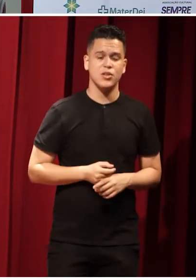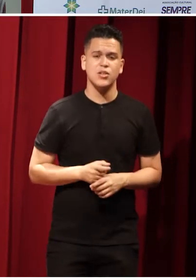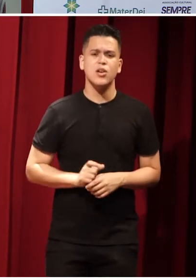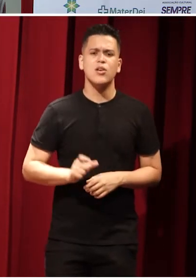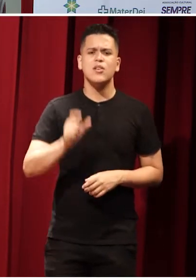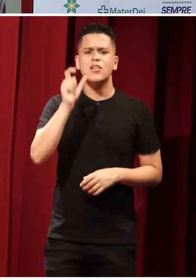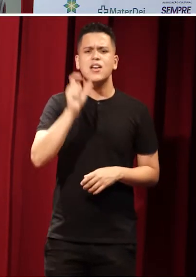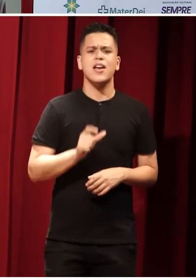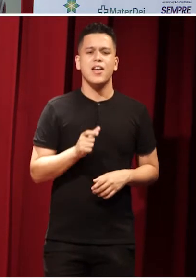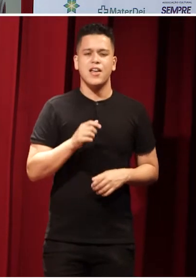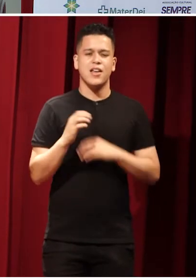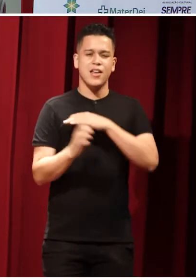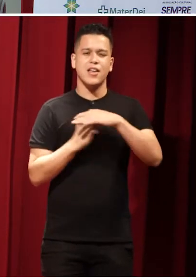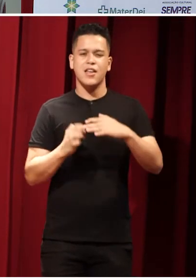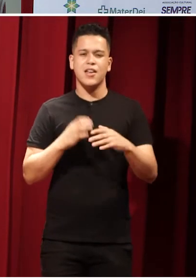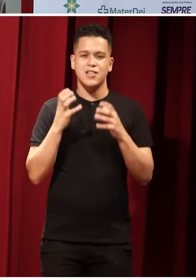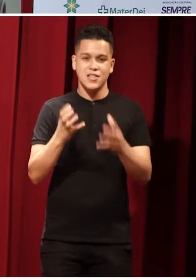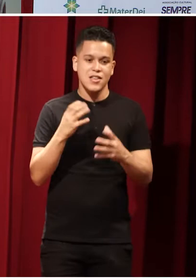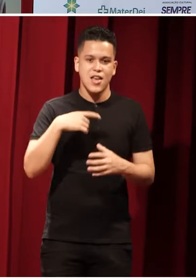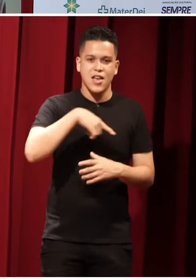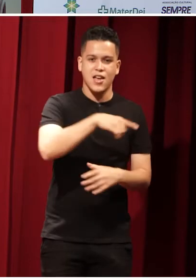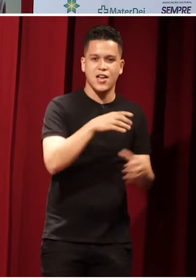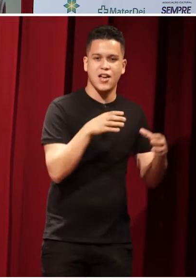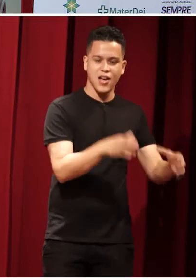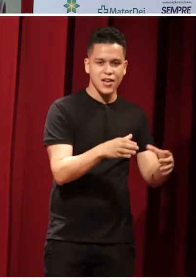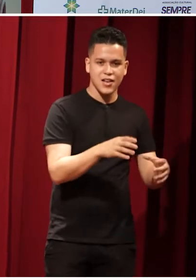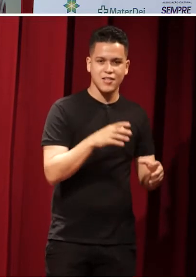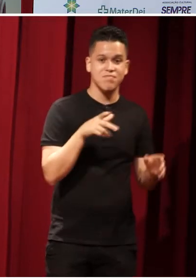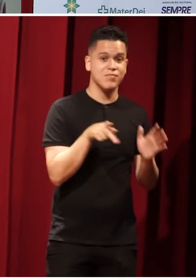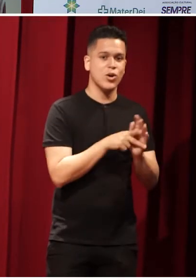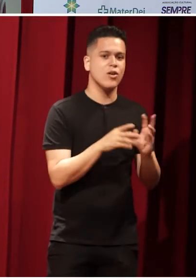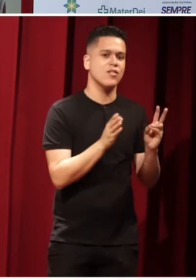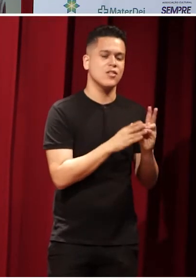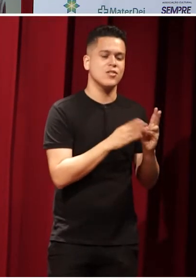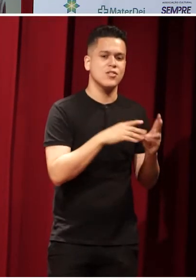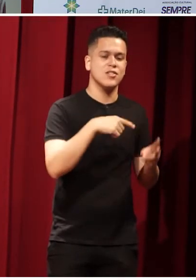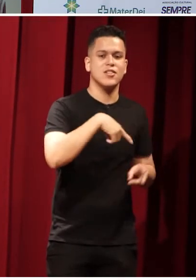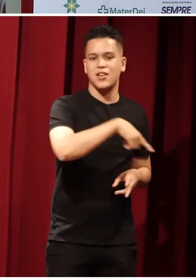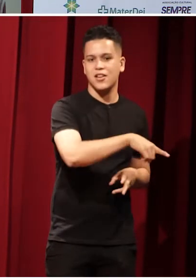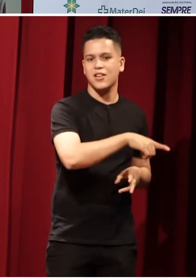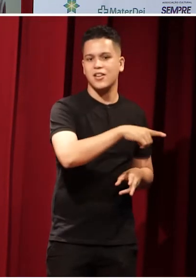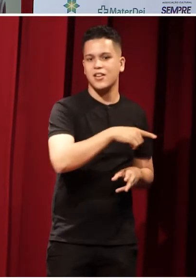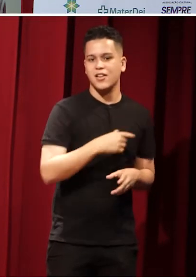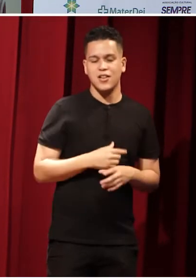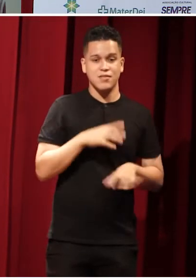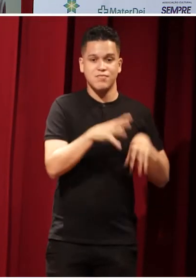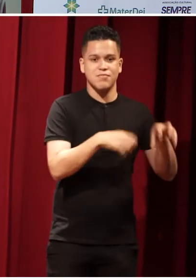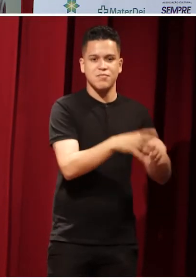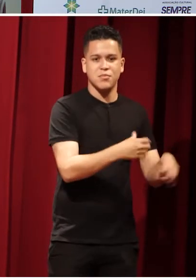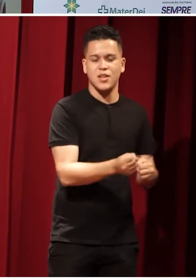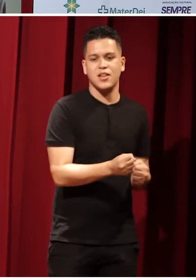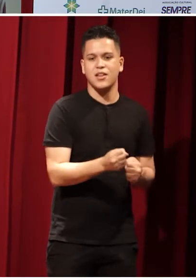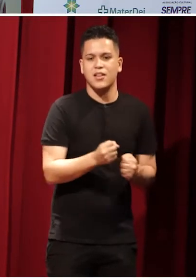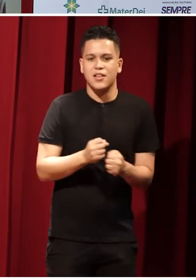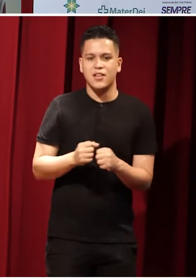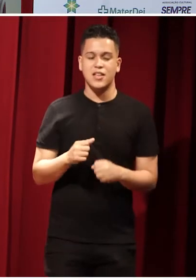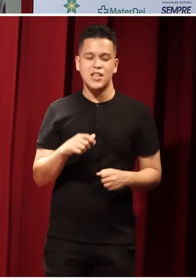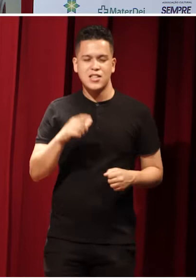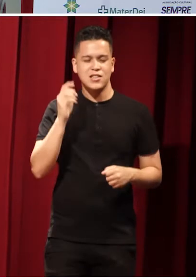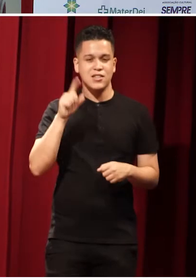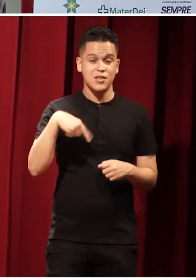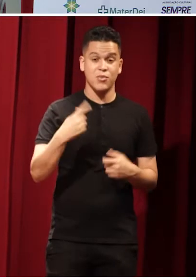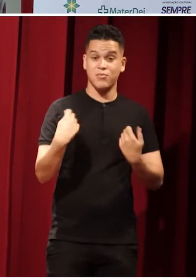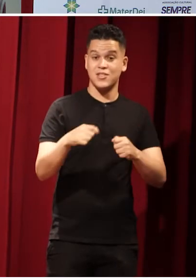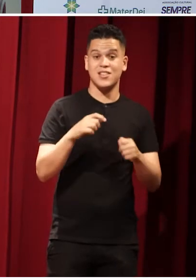explorador de ouro que está interessado na exploração de terras indígenas a partir das tentativas de mudar a legislação